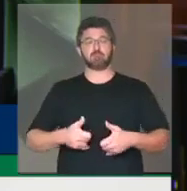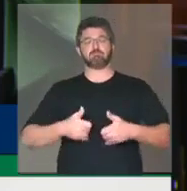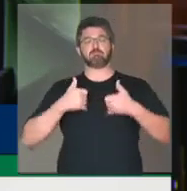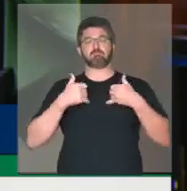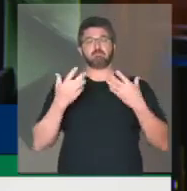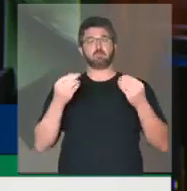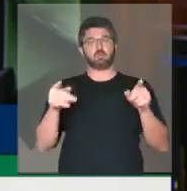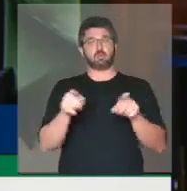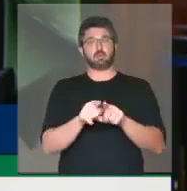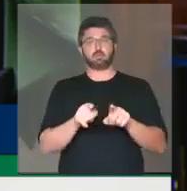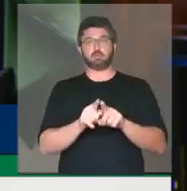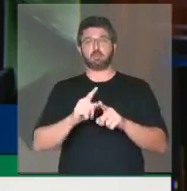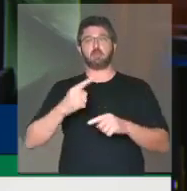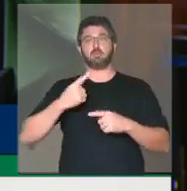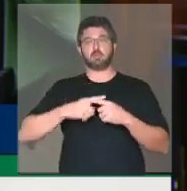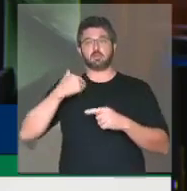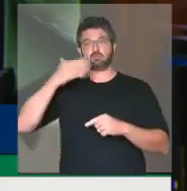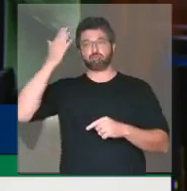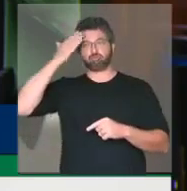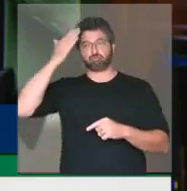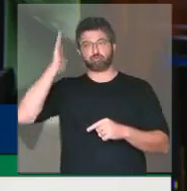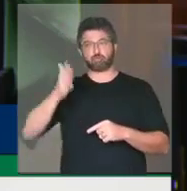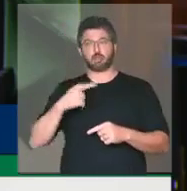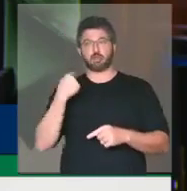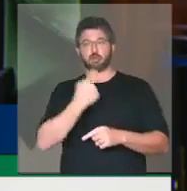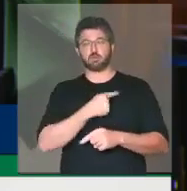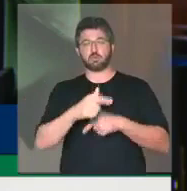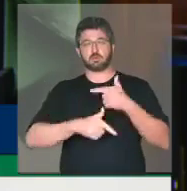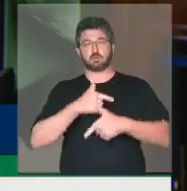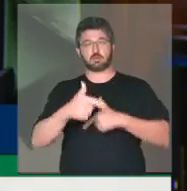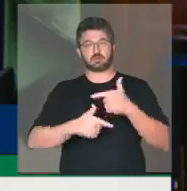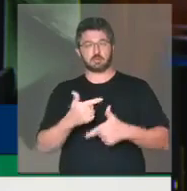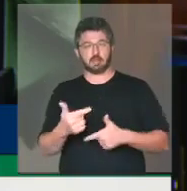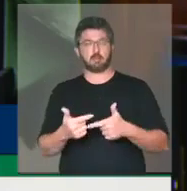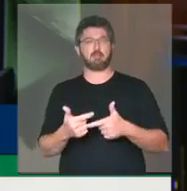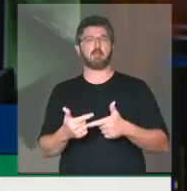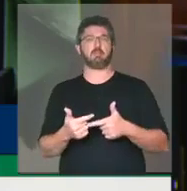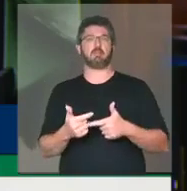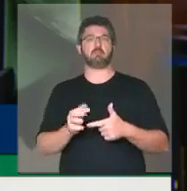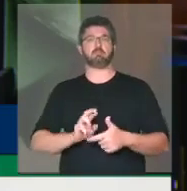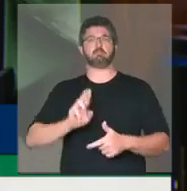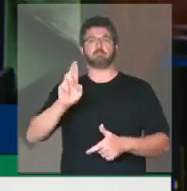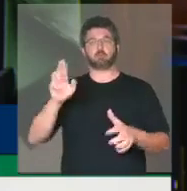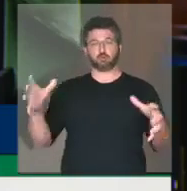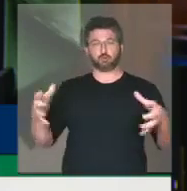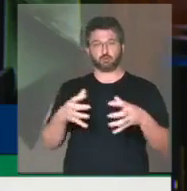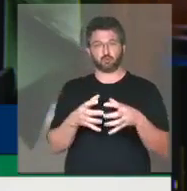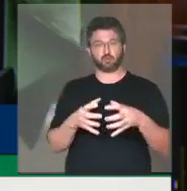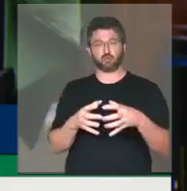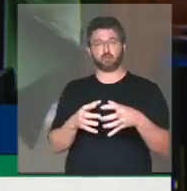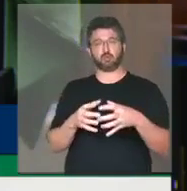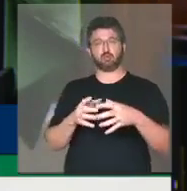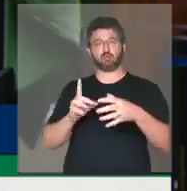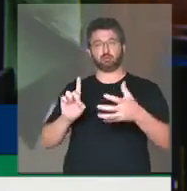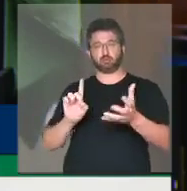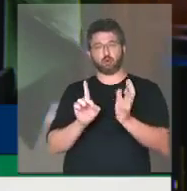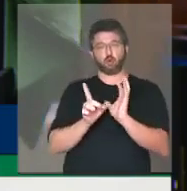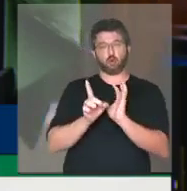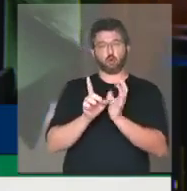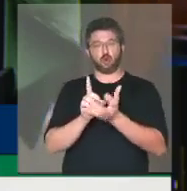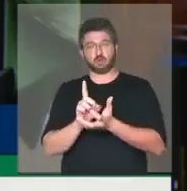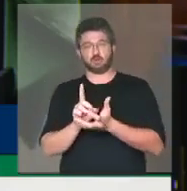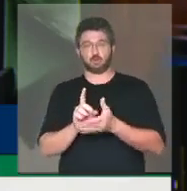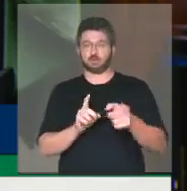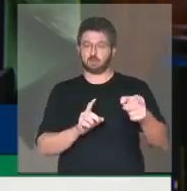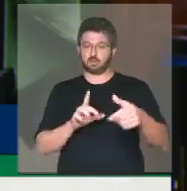imensa, porque soubemos exercer essa representação coletiva, colegiada, líder